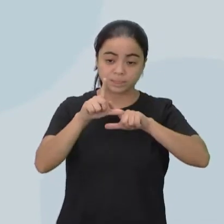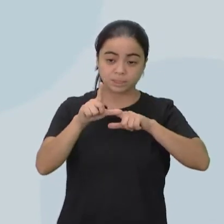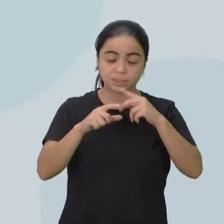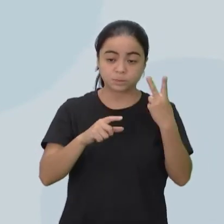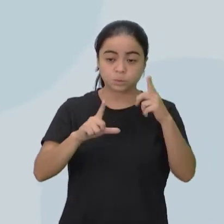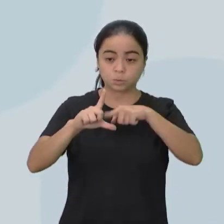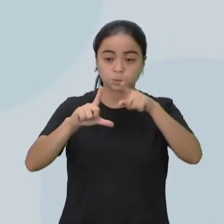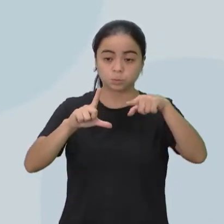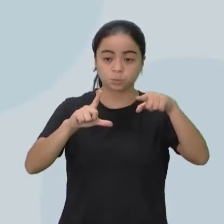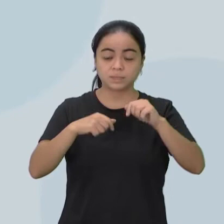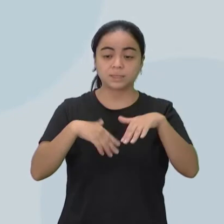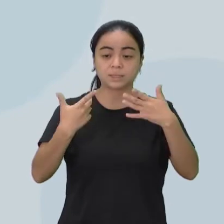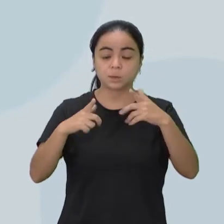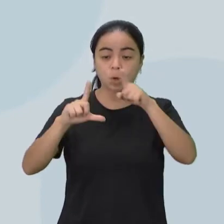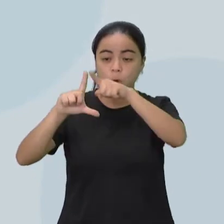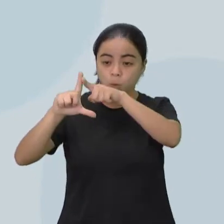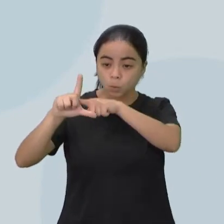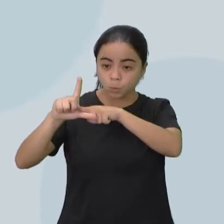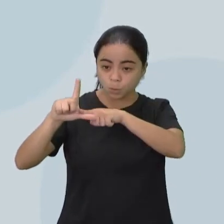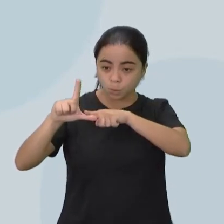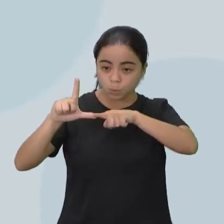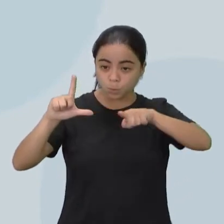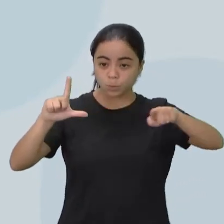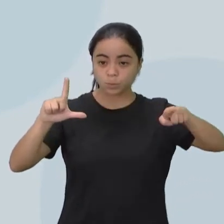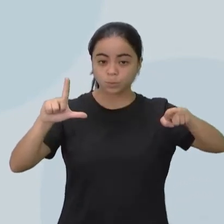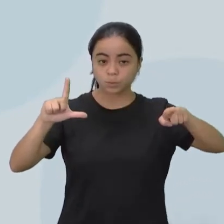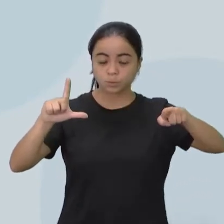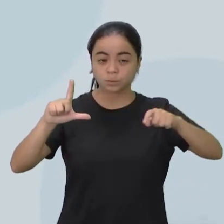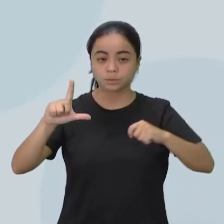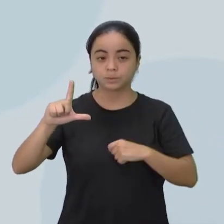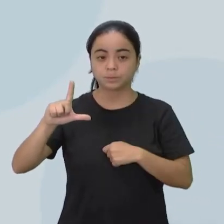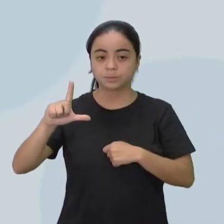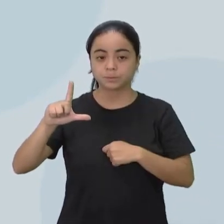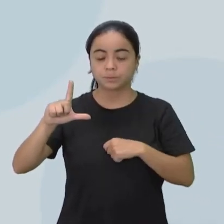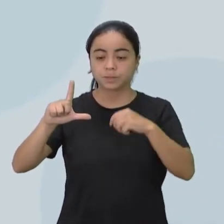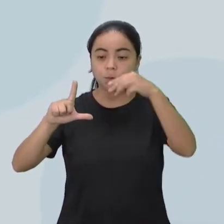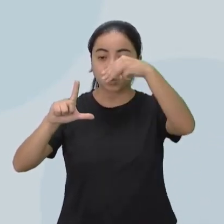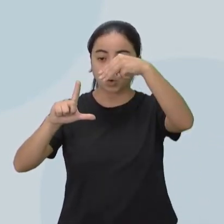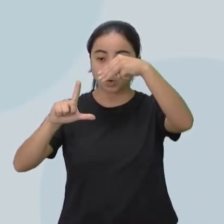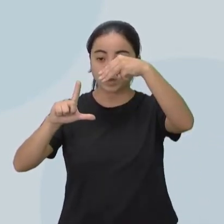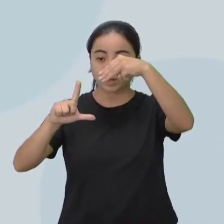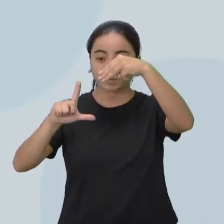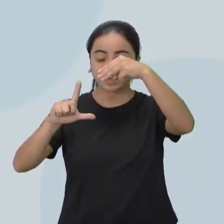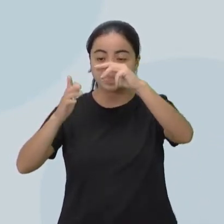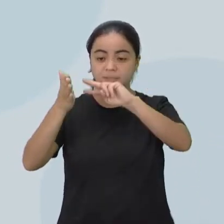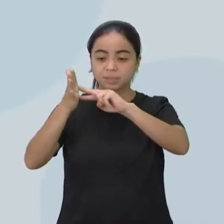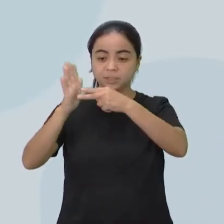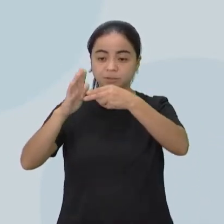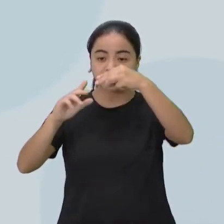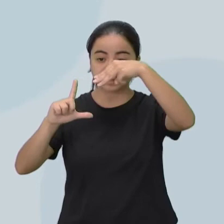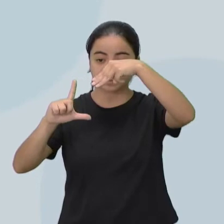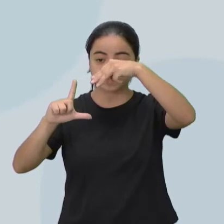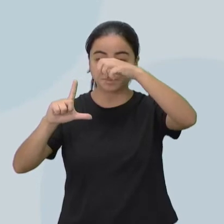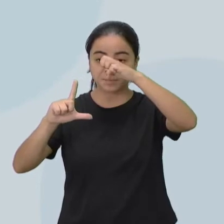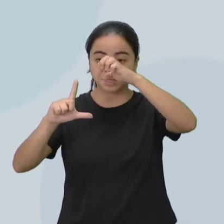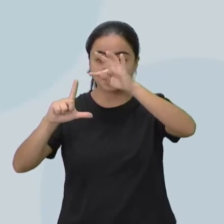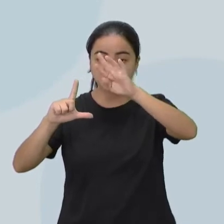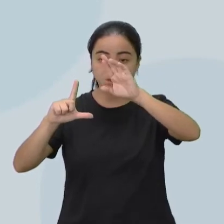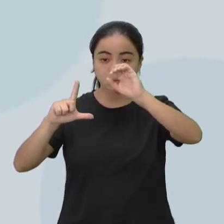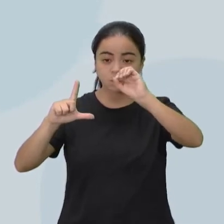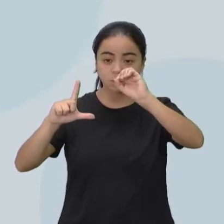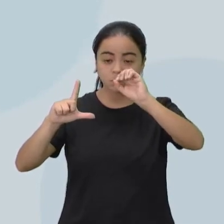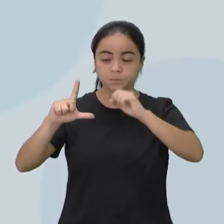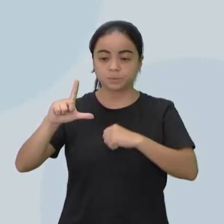plano cartesiano. Gente, ó, todo o eixo aí é com M, tá? M de metros. É porque eu copiei de outra aula, eu coloquei